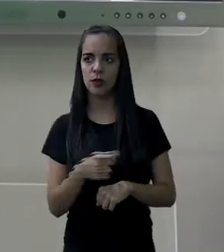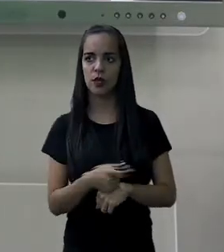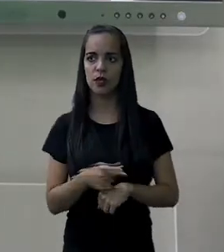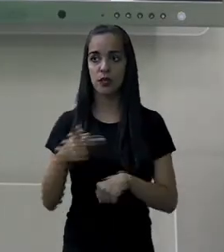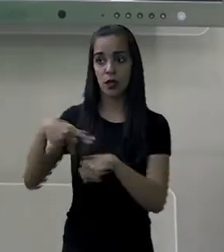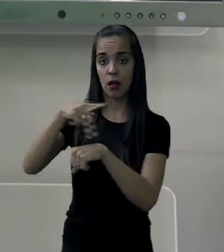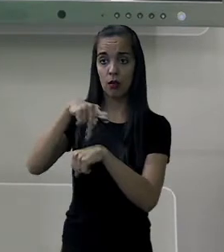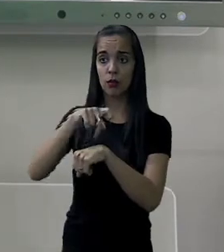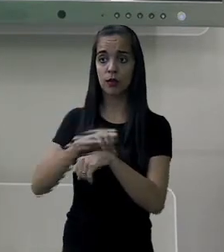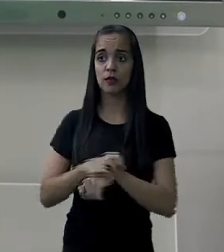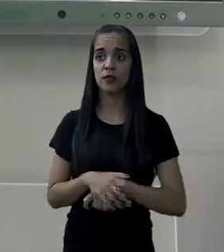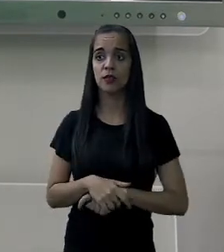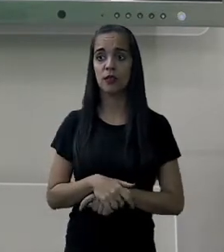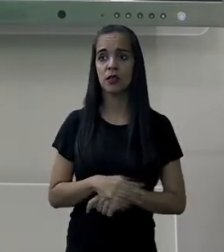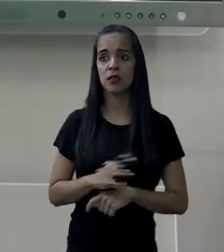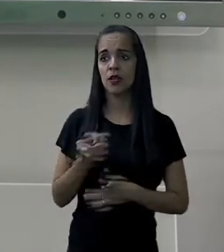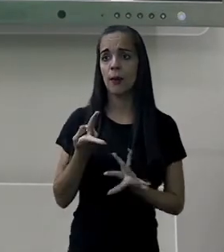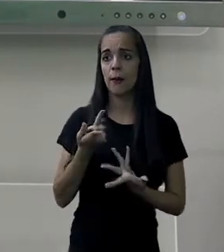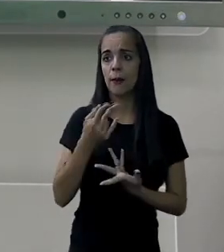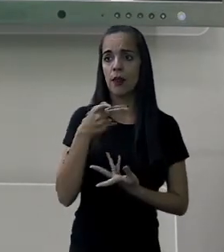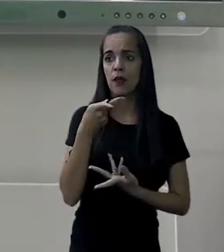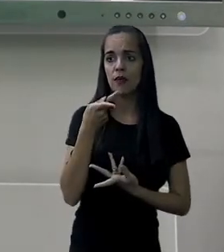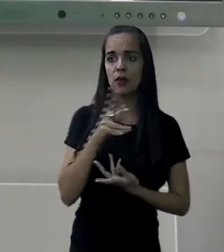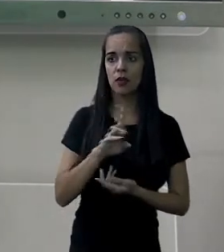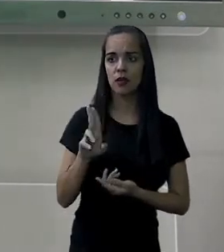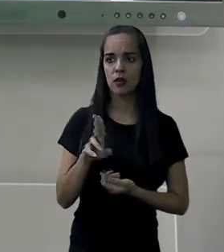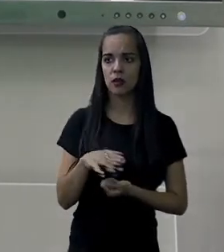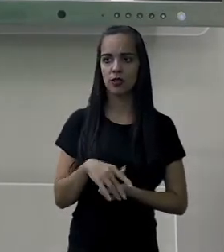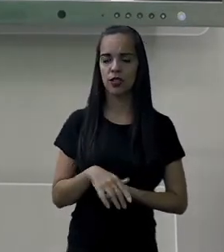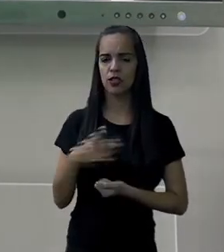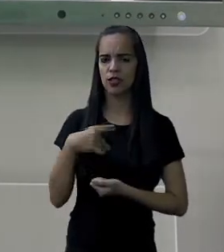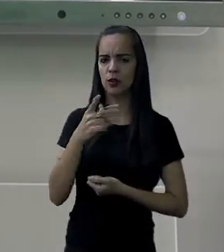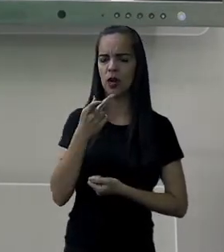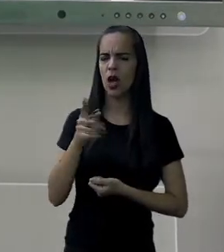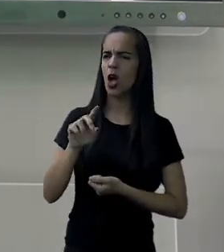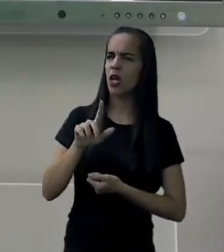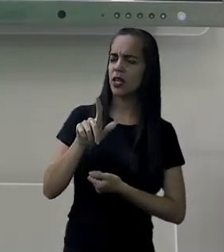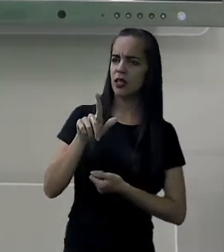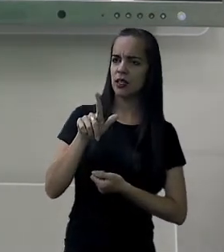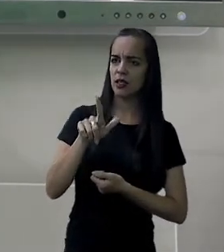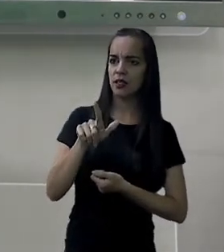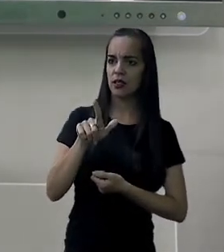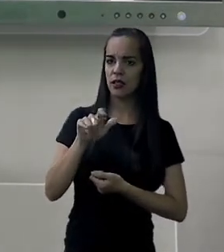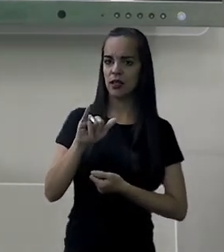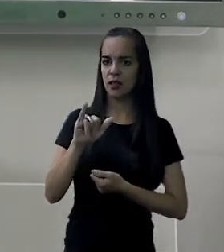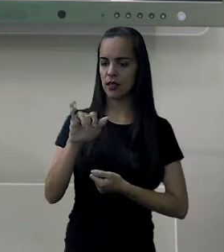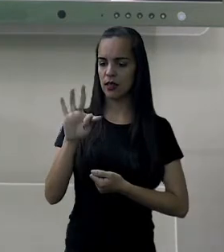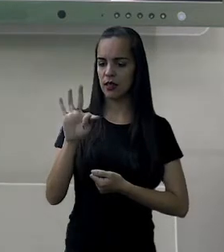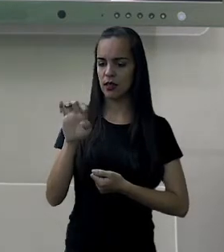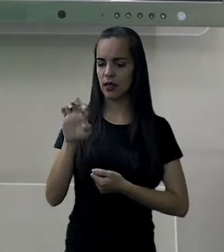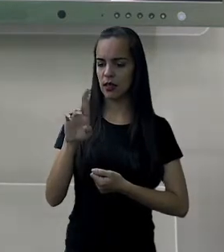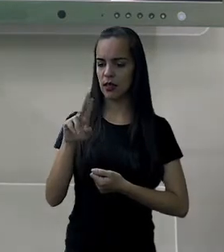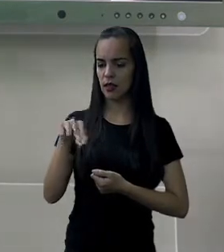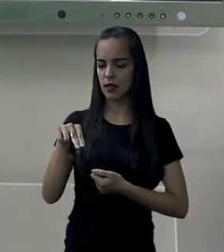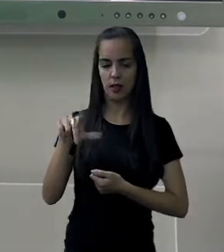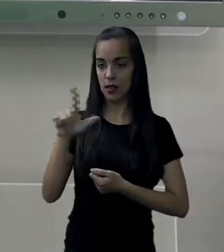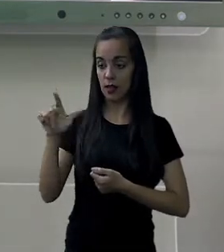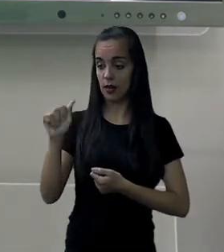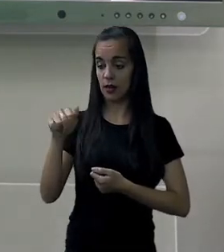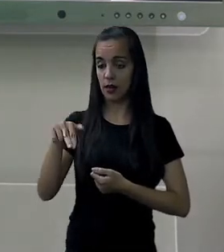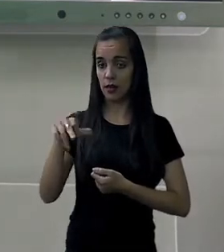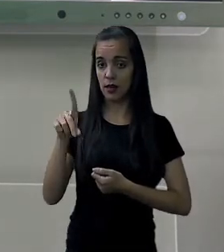língua do país, nós vamos chamar de Nederland. Os Países Baixos, tá? Nós vamos chamar